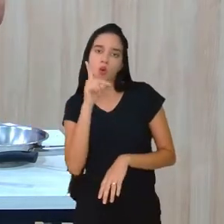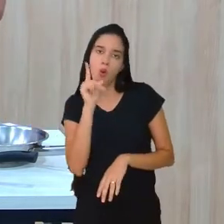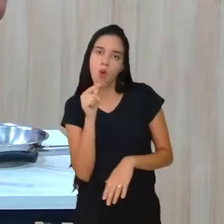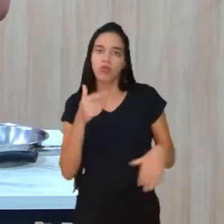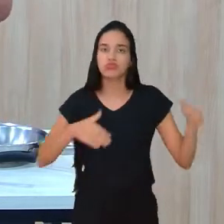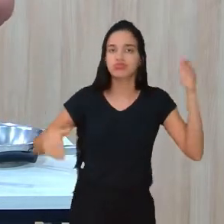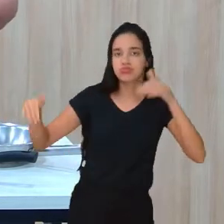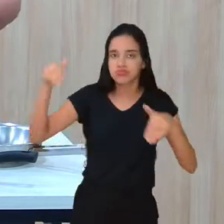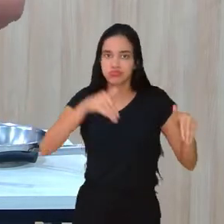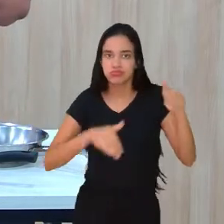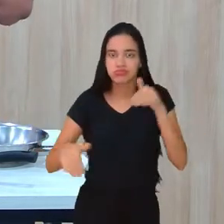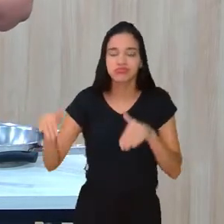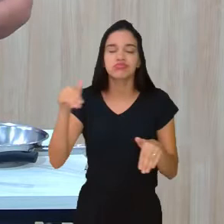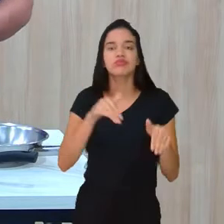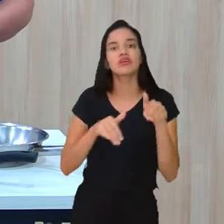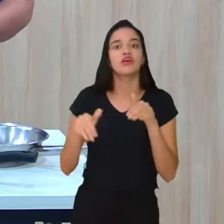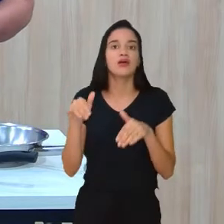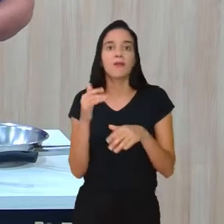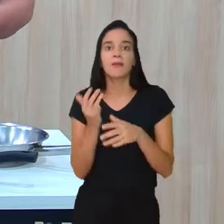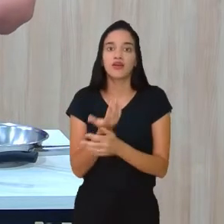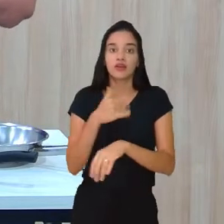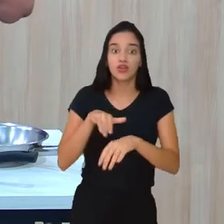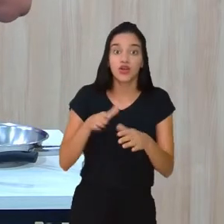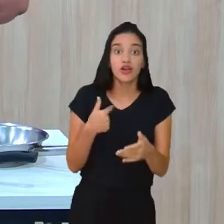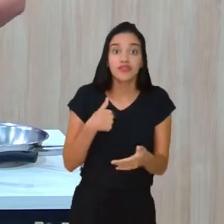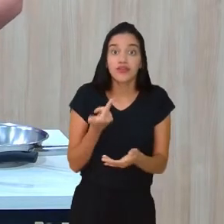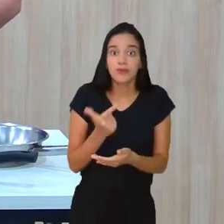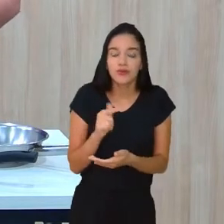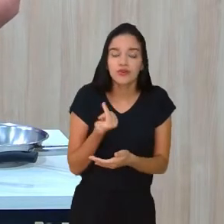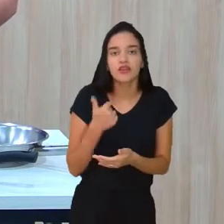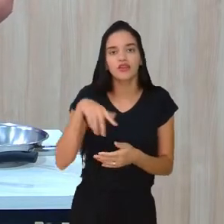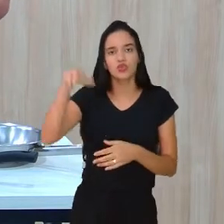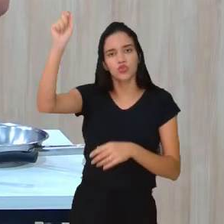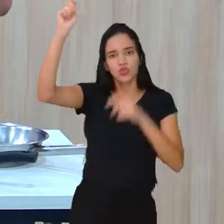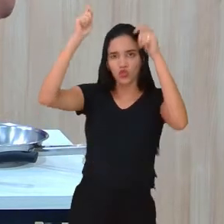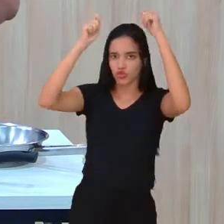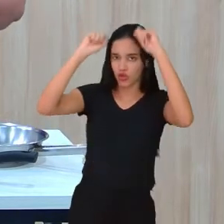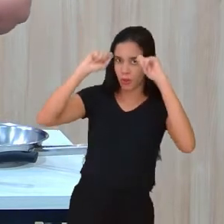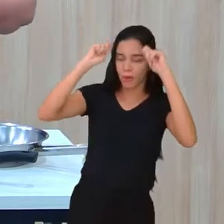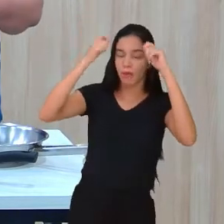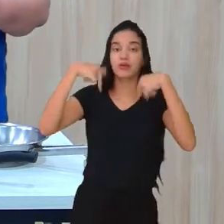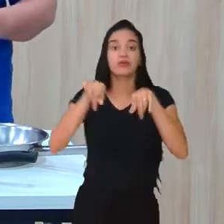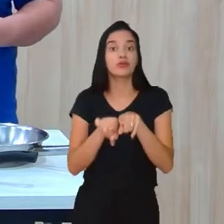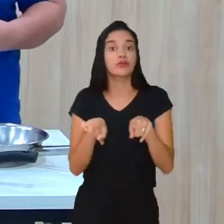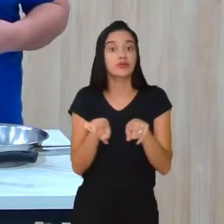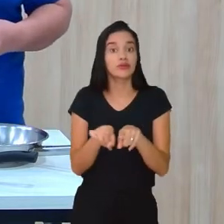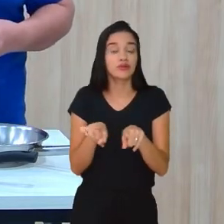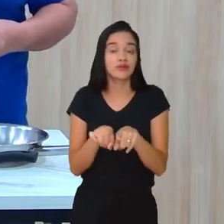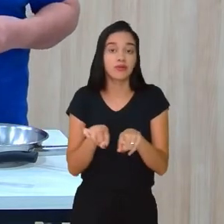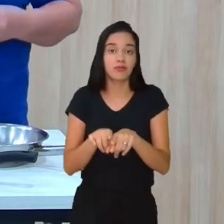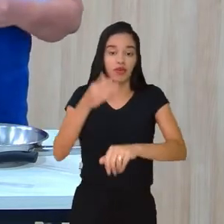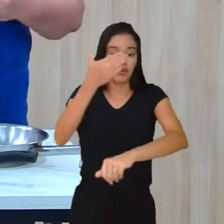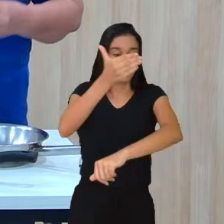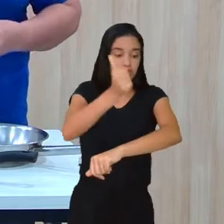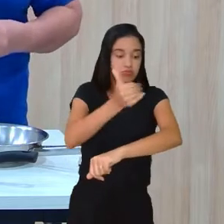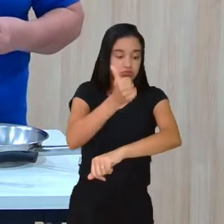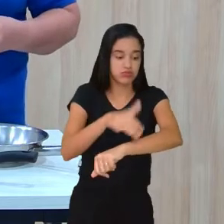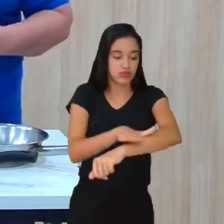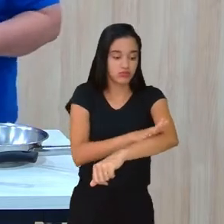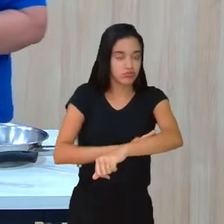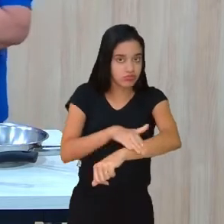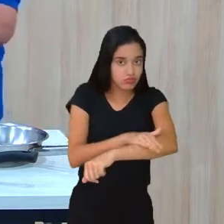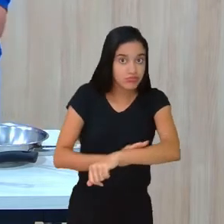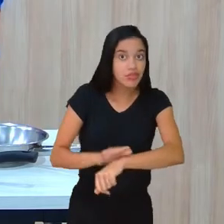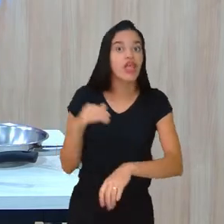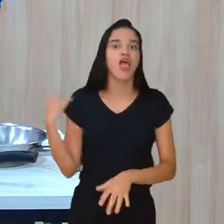de exposição, está sempre protegido, com um chapéu, né, até mesmo com protetor solar. Então, é muito